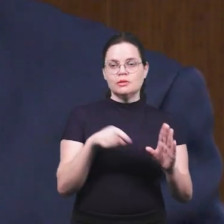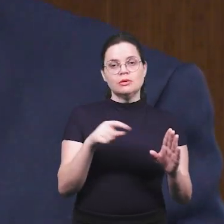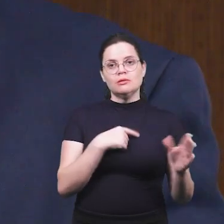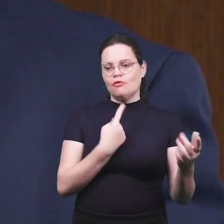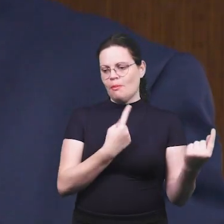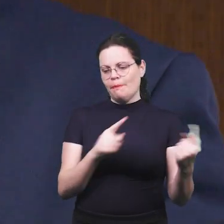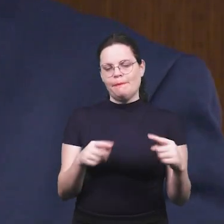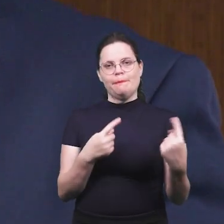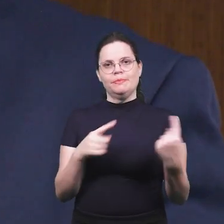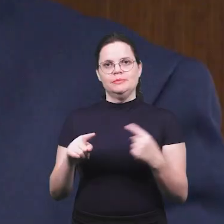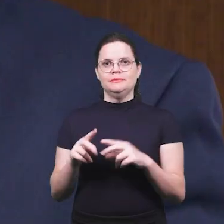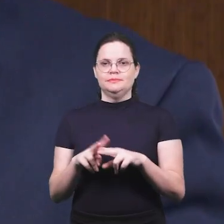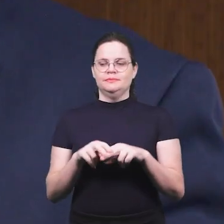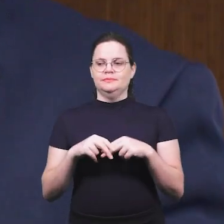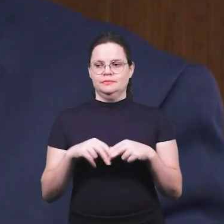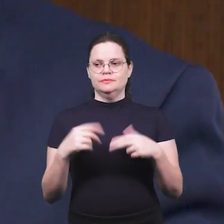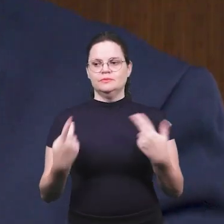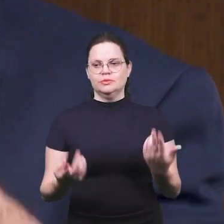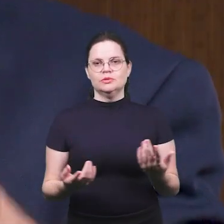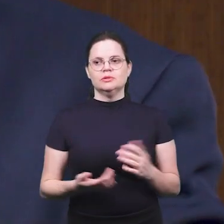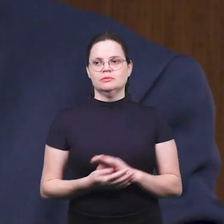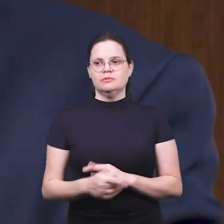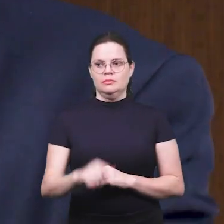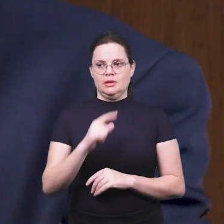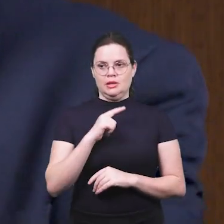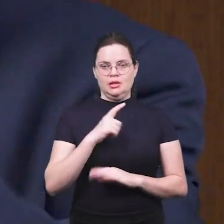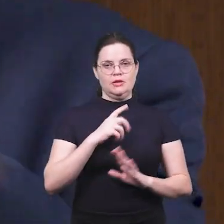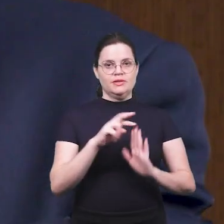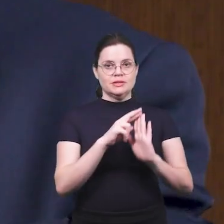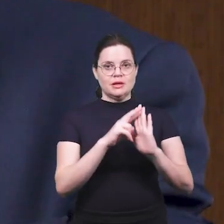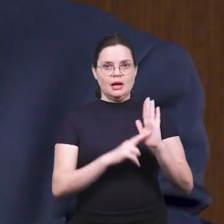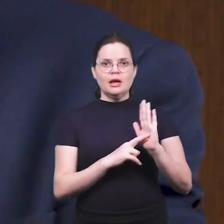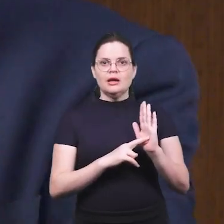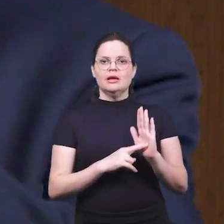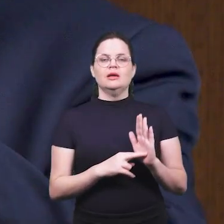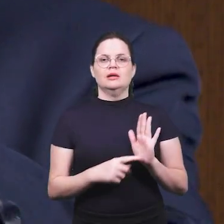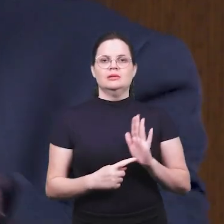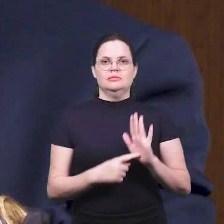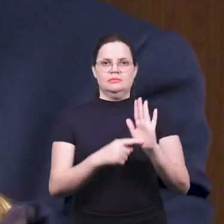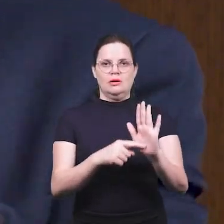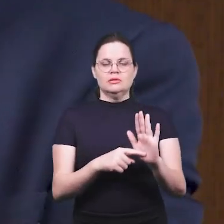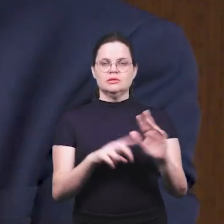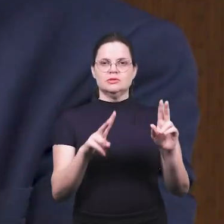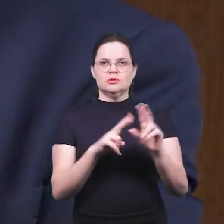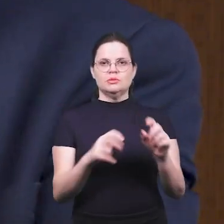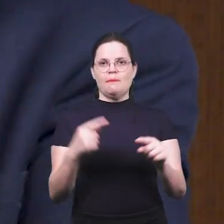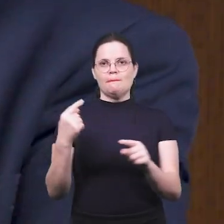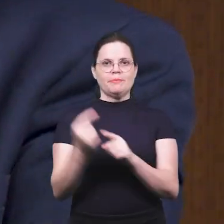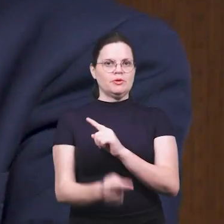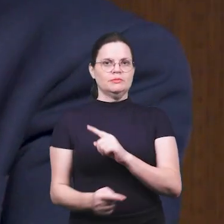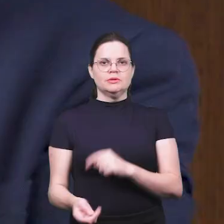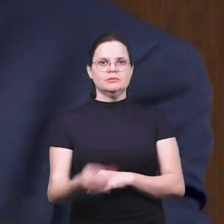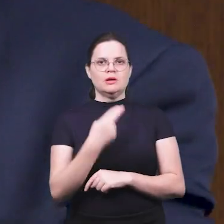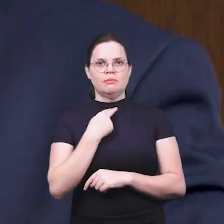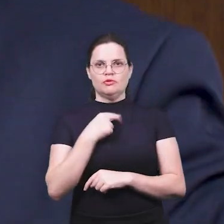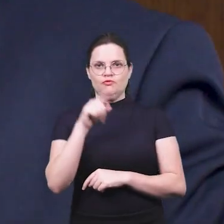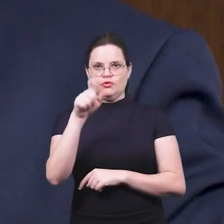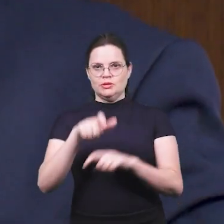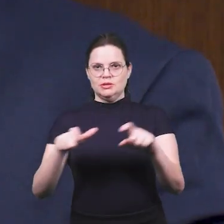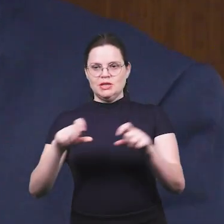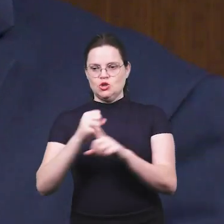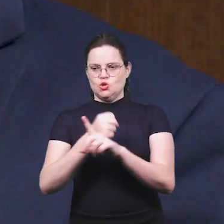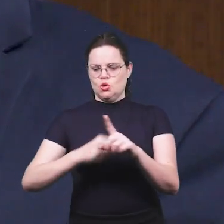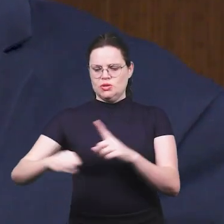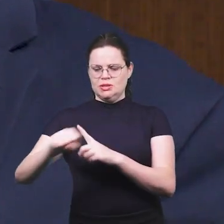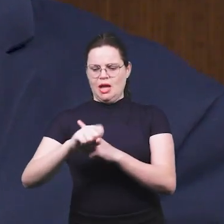isso que houve esse dogma, né? Essa verdade. Agora, um leigo não pode ler a Bíblia,